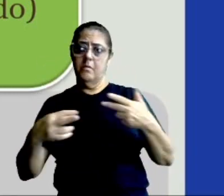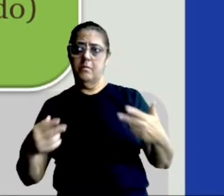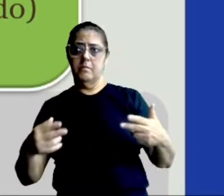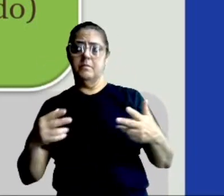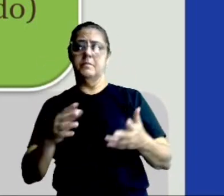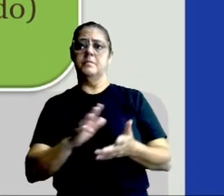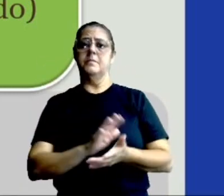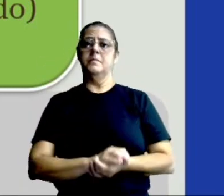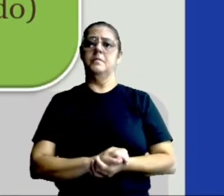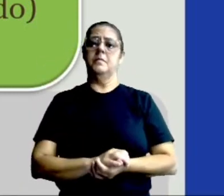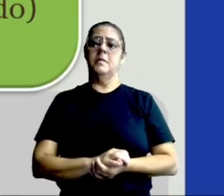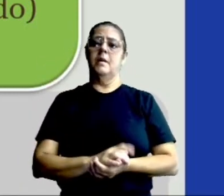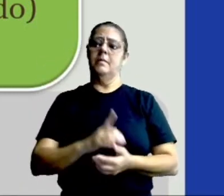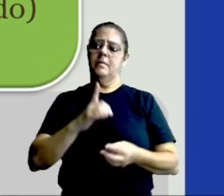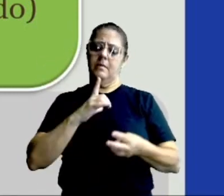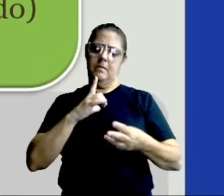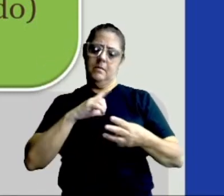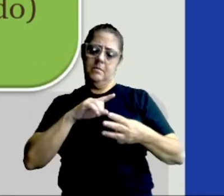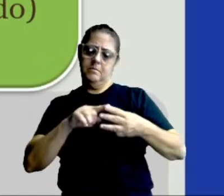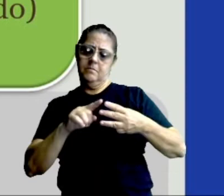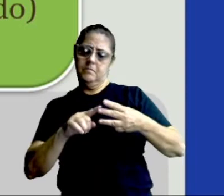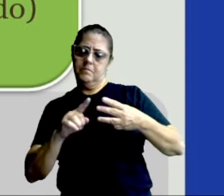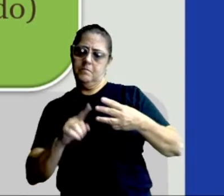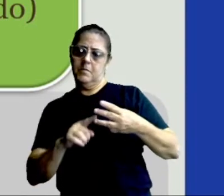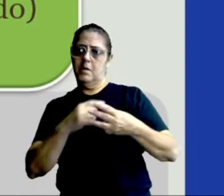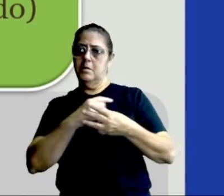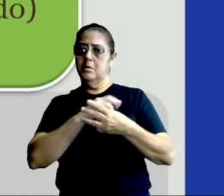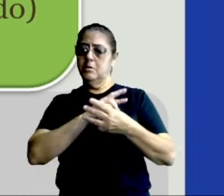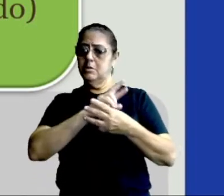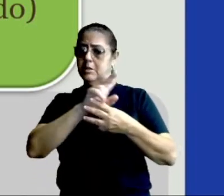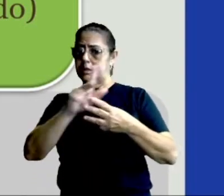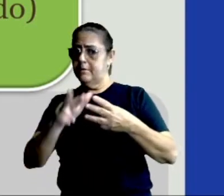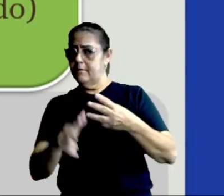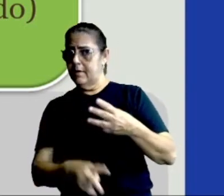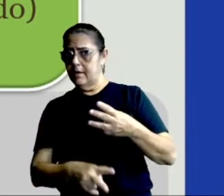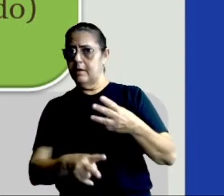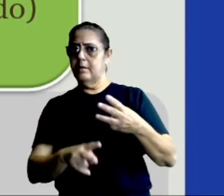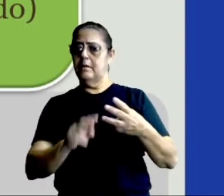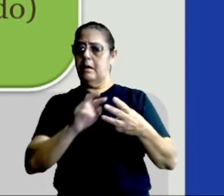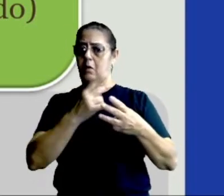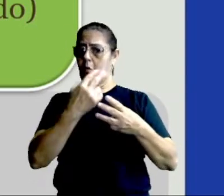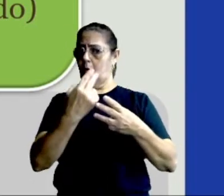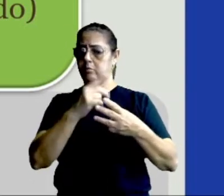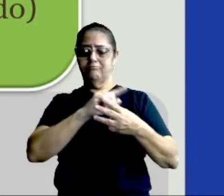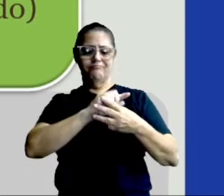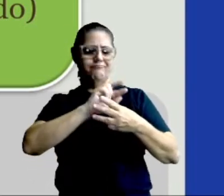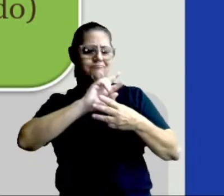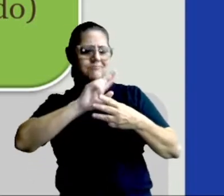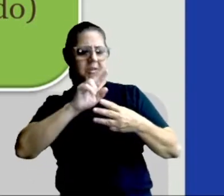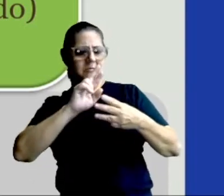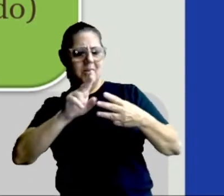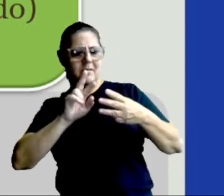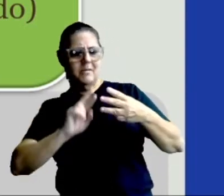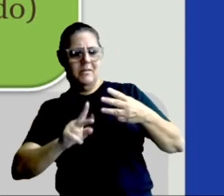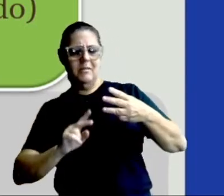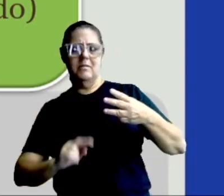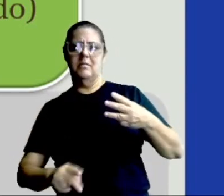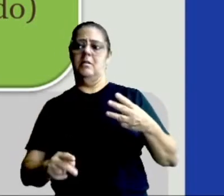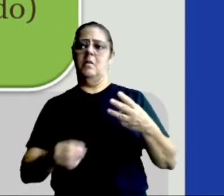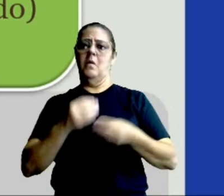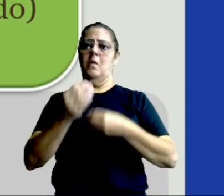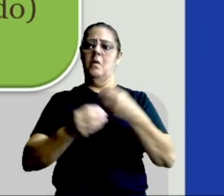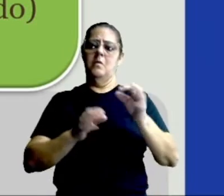temos três aí categorias diferentes contexto Mas para que você tem acesso a todas essas inscrições